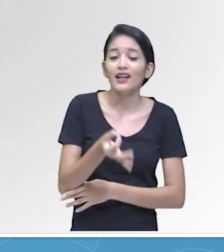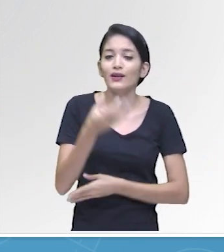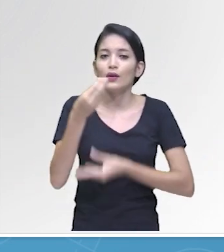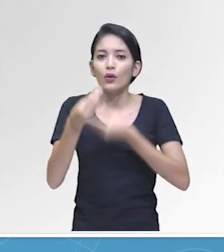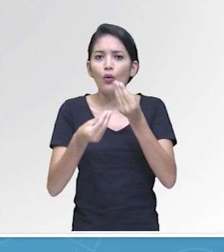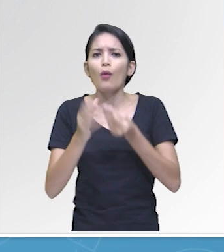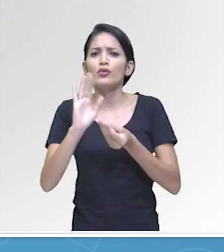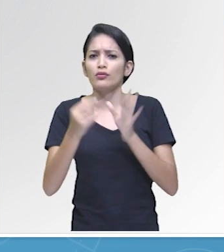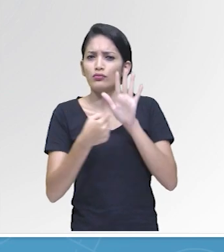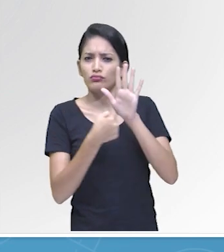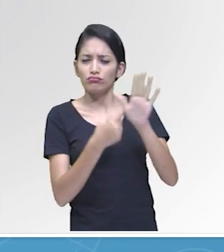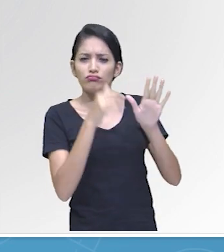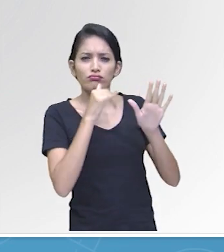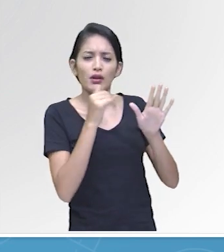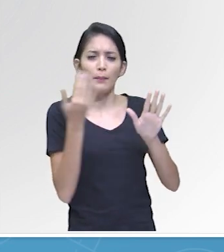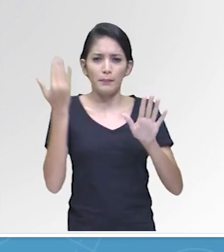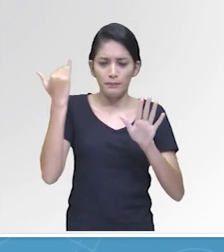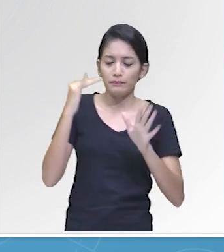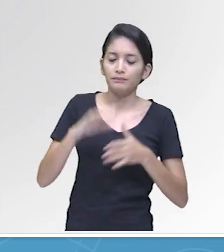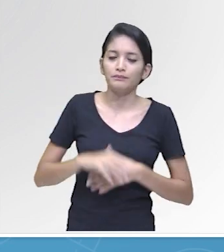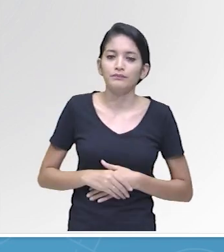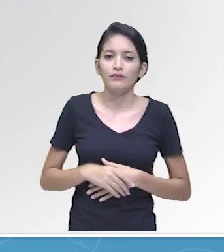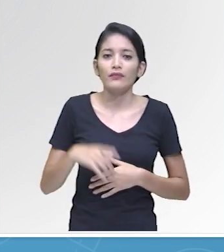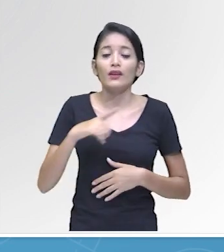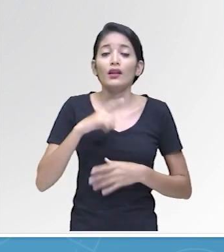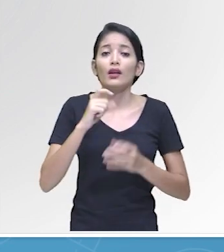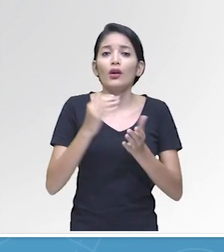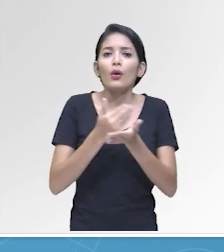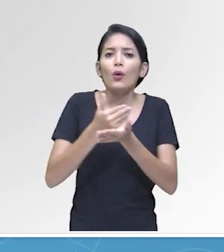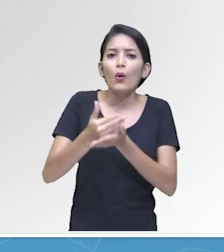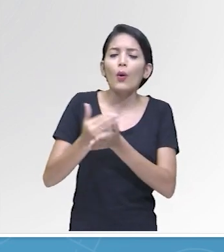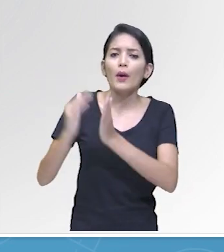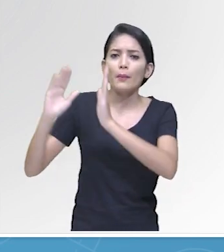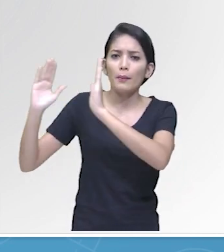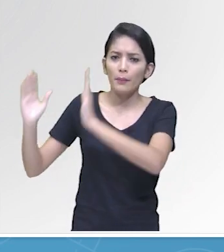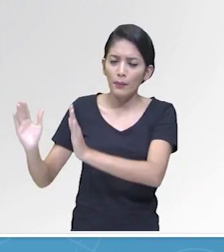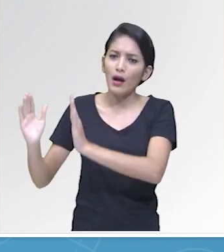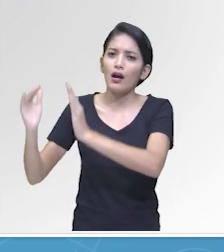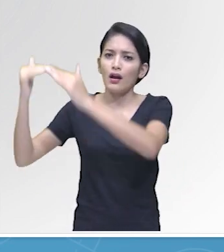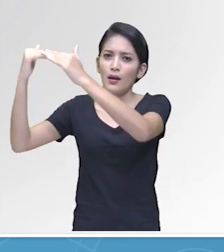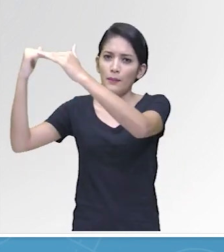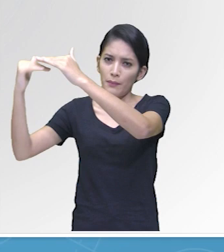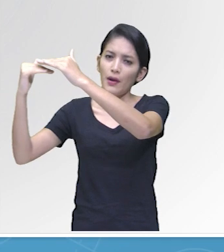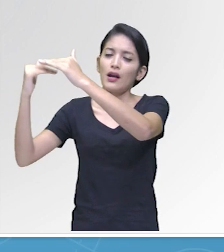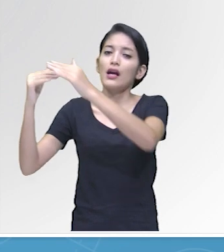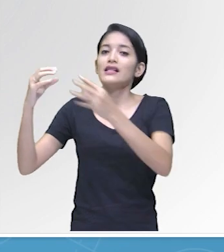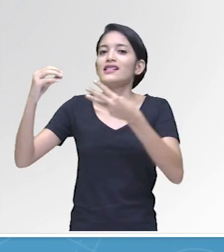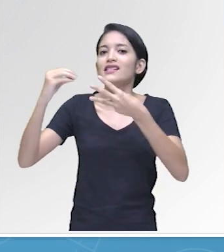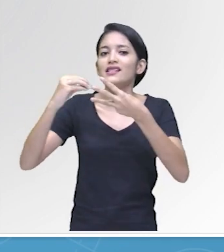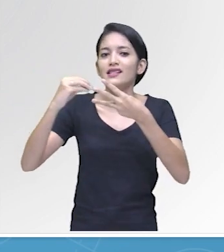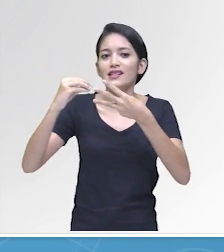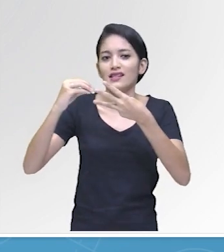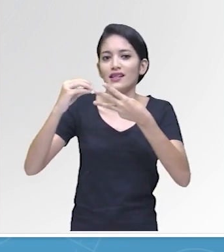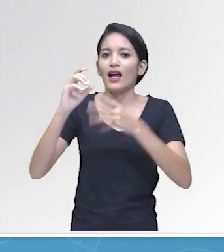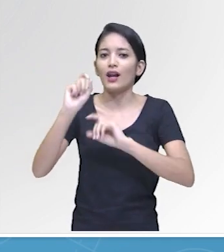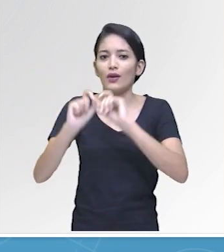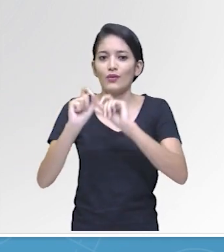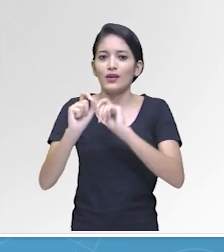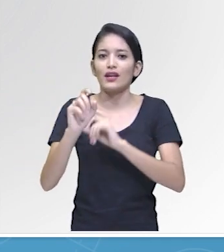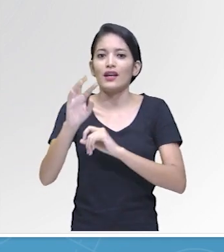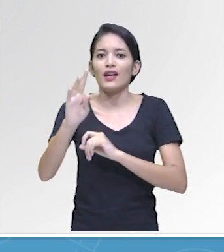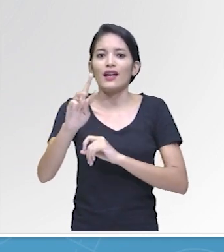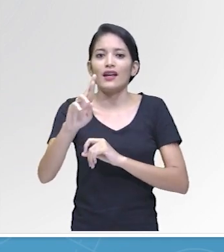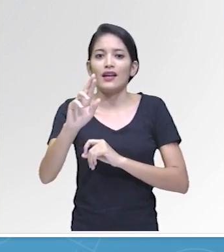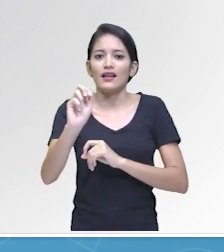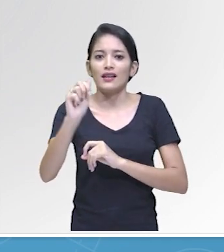no exemplo. Então, a gente tem aí, ó, começando célula, um exemplo, célula da traqueia. E aí, depois